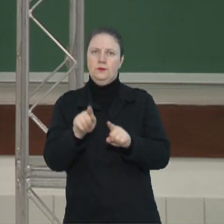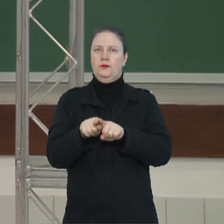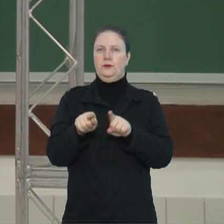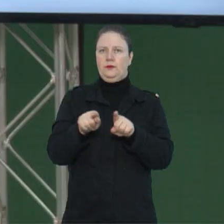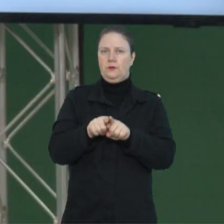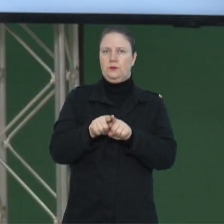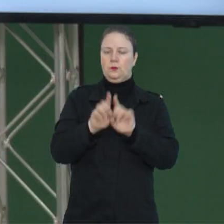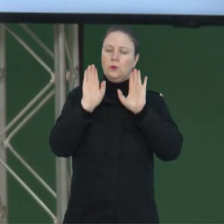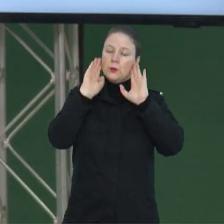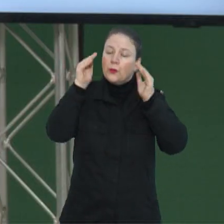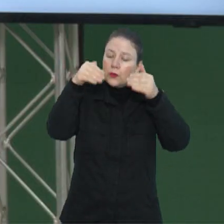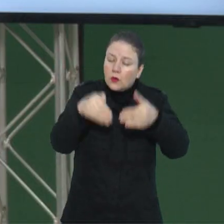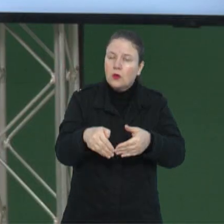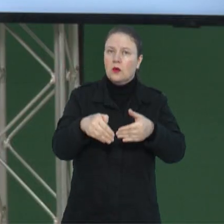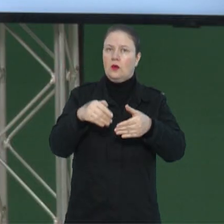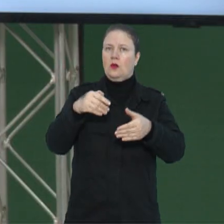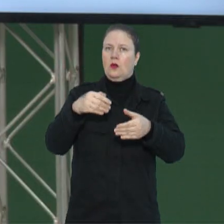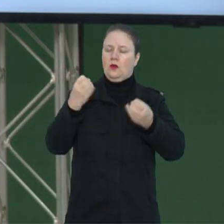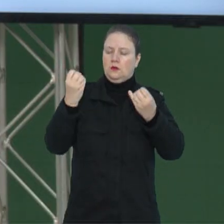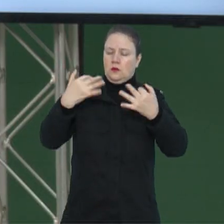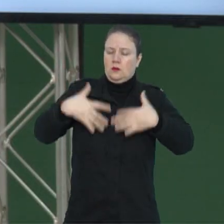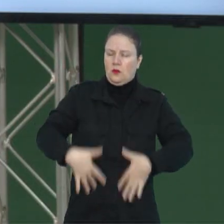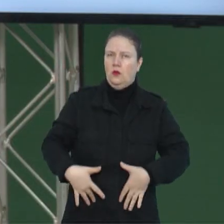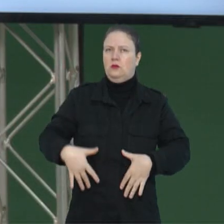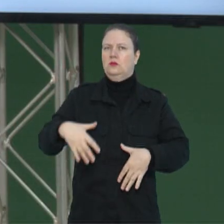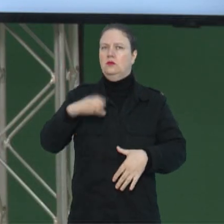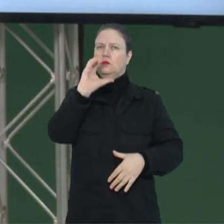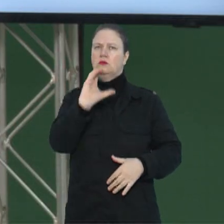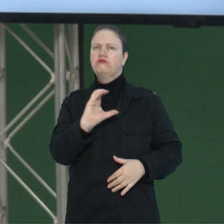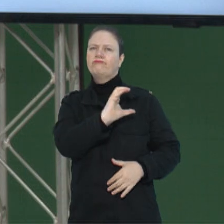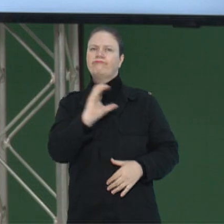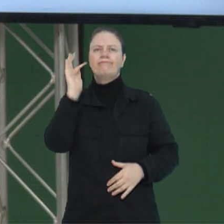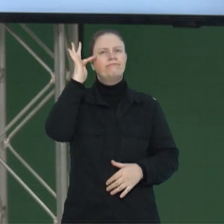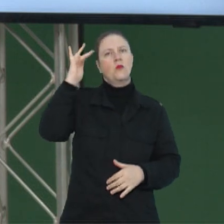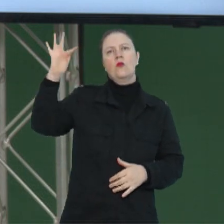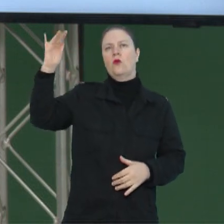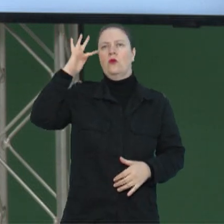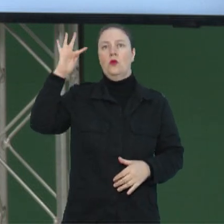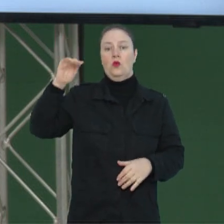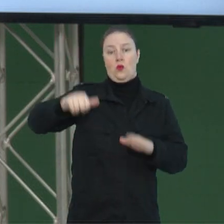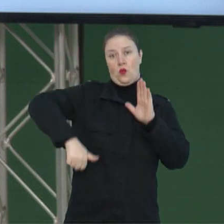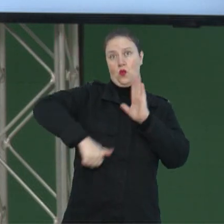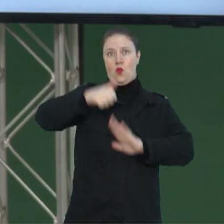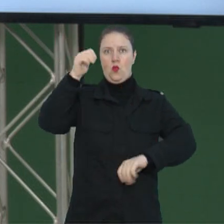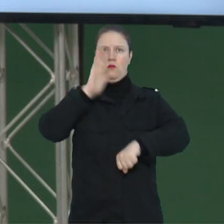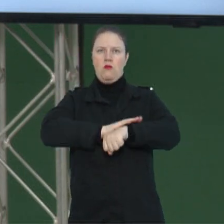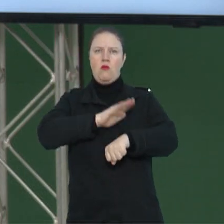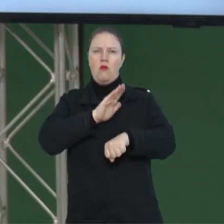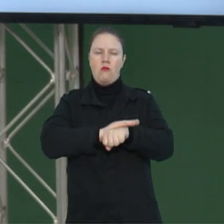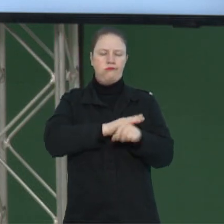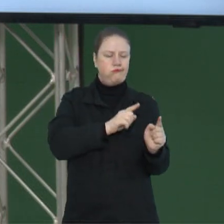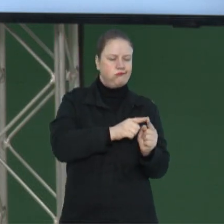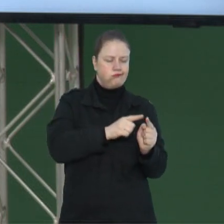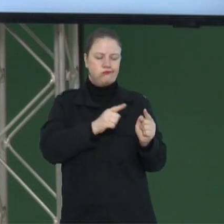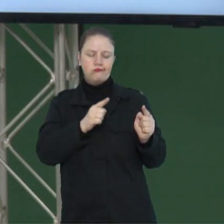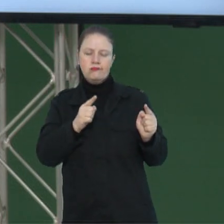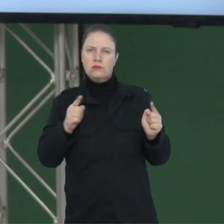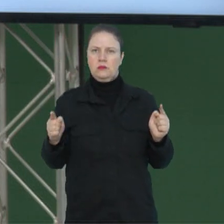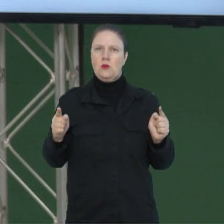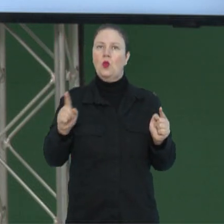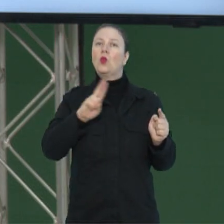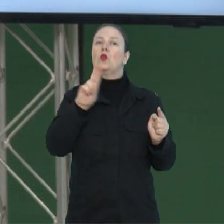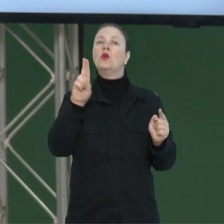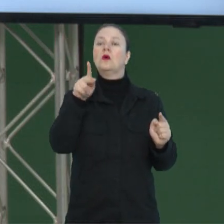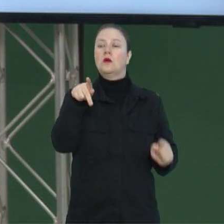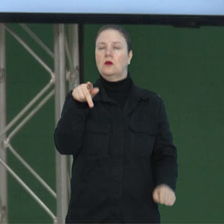gente trabalha o cristianismo na filosofia, nós falamos que existe um primeiro momento desse cristianismo que nós chamamos de